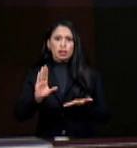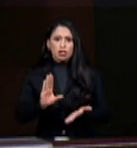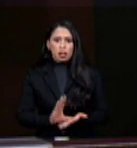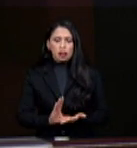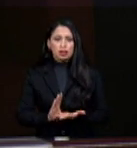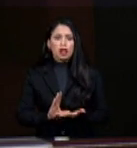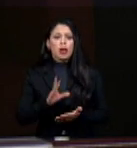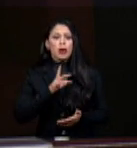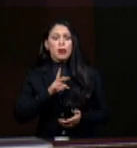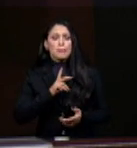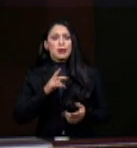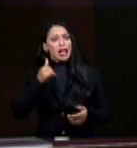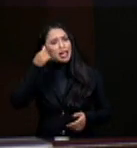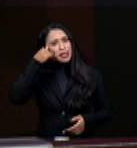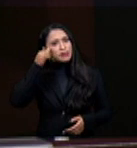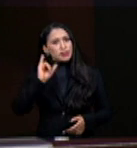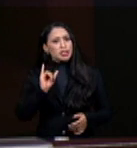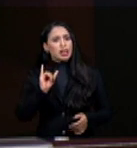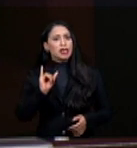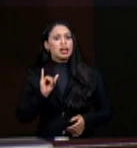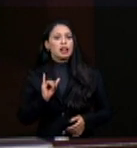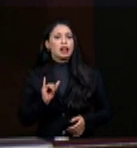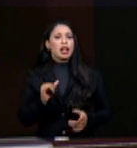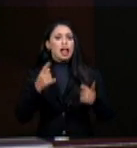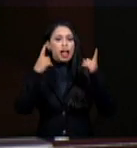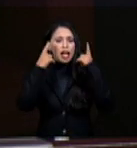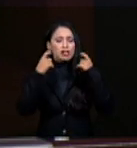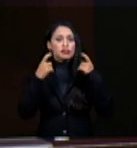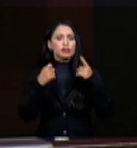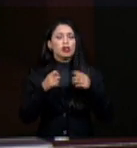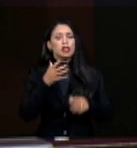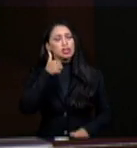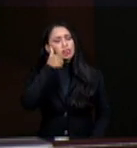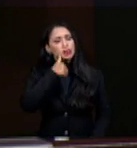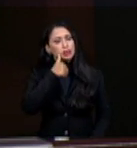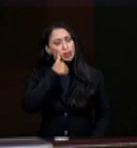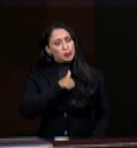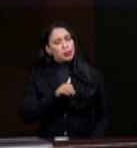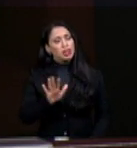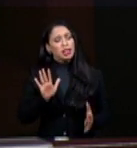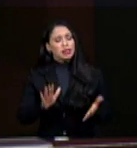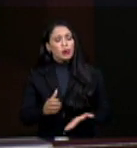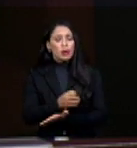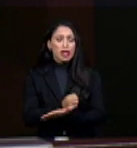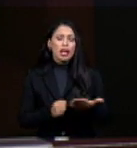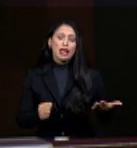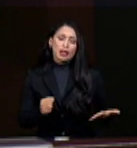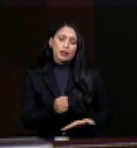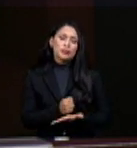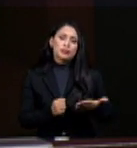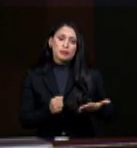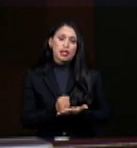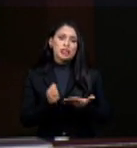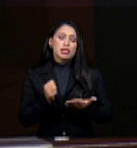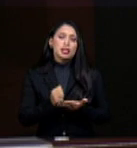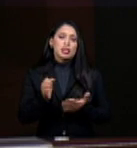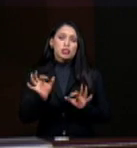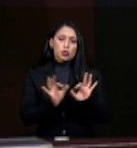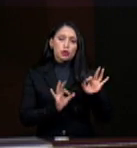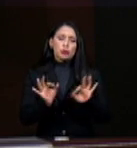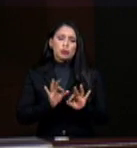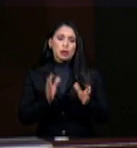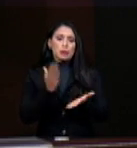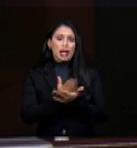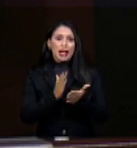e enfrentar a violência de gênero. Estes fundos são a base do Plano de Ação Nacional para acabar com a violência